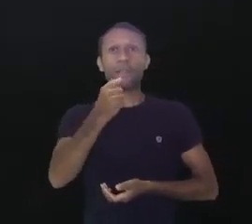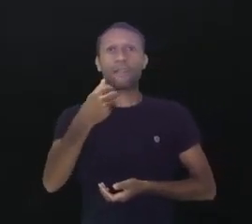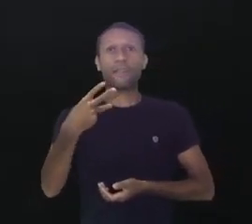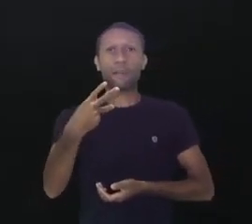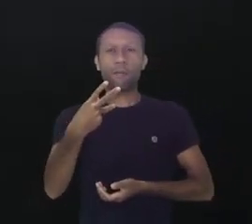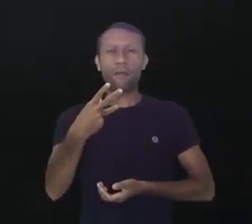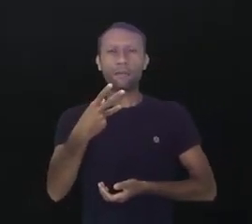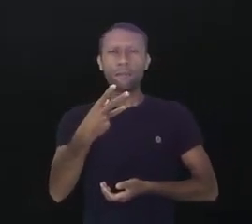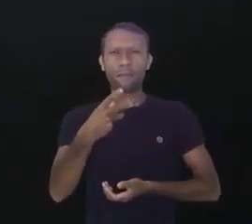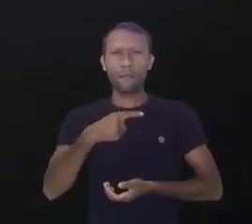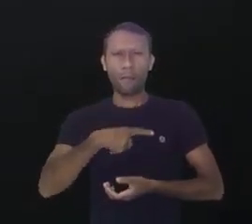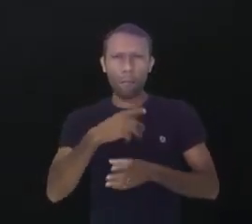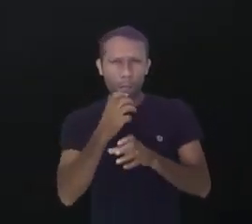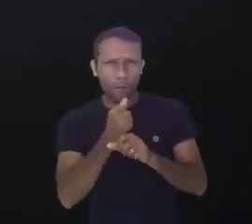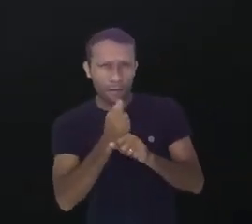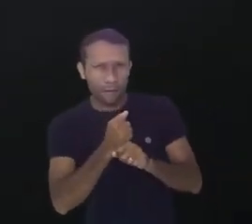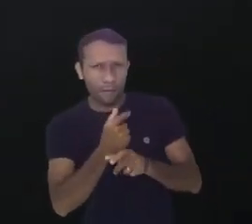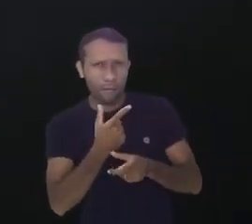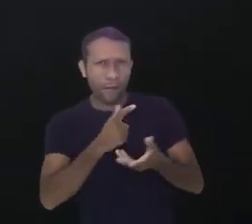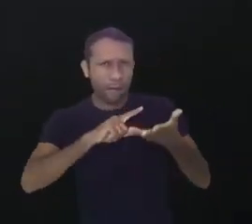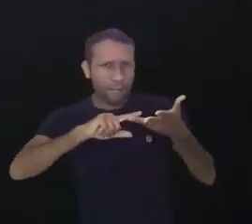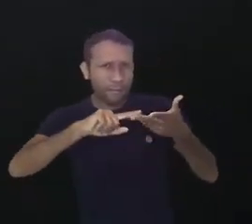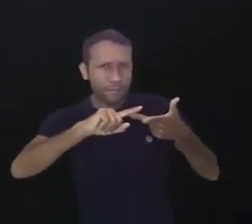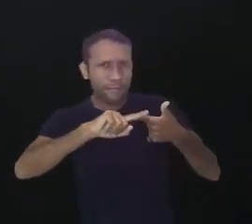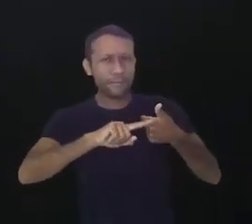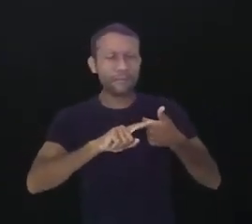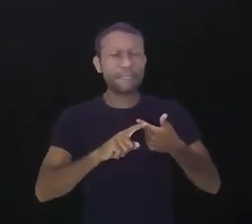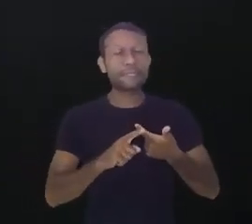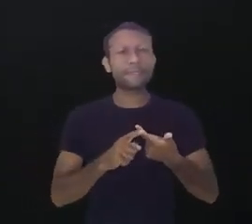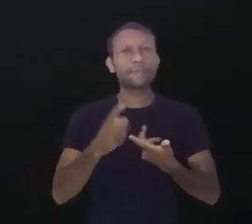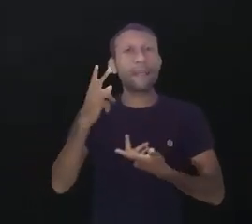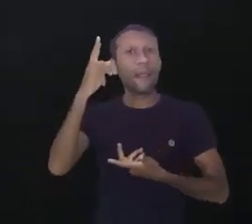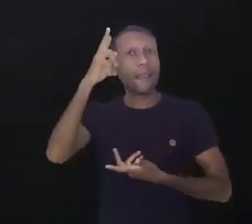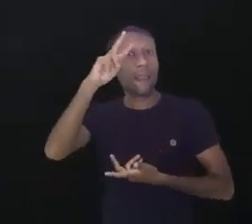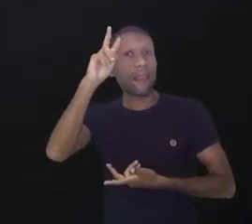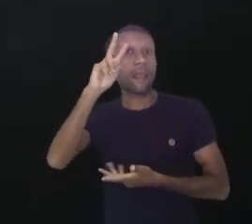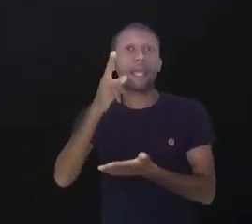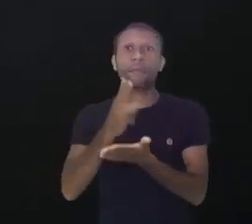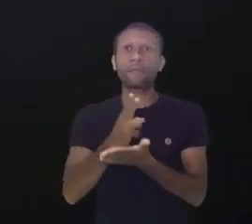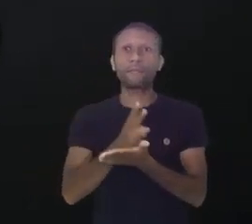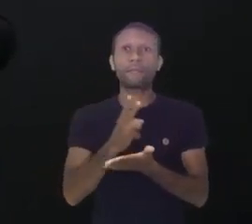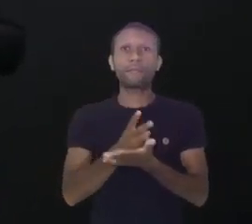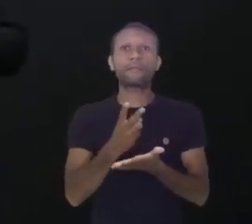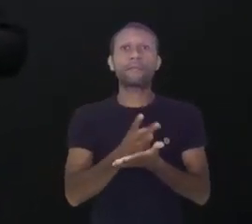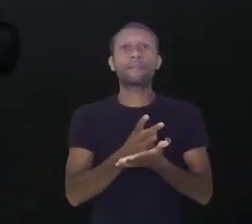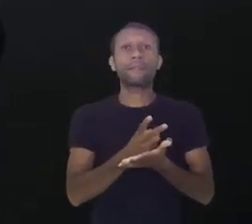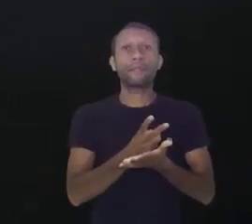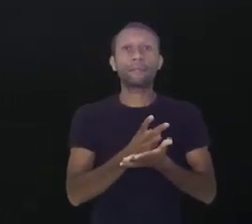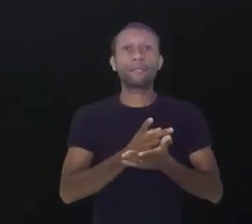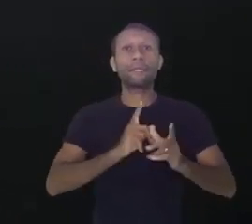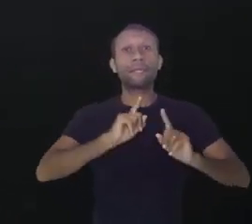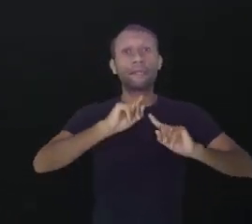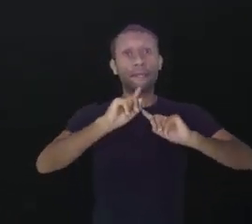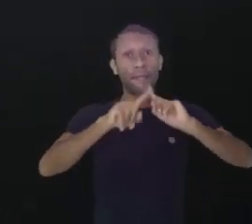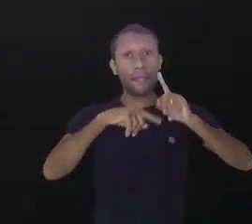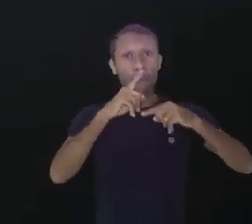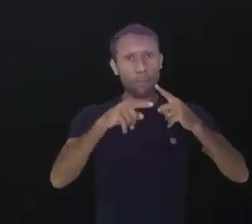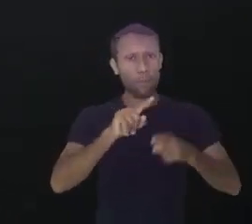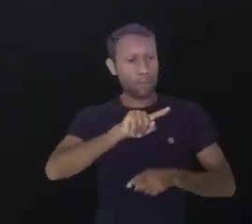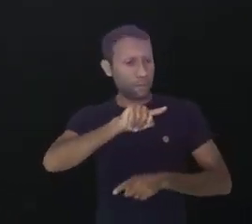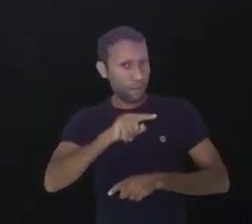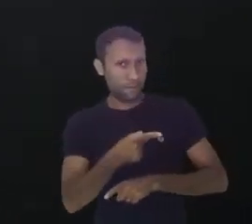0,0006.384. Vamos fazer a contagem? Não se esqueçam que essa contagem é sempre em relação aos algarismos que se